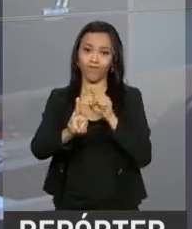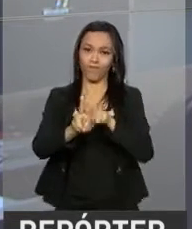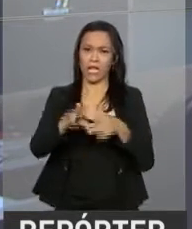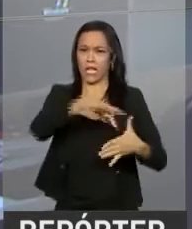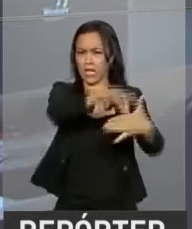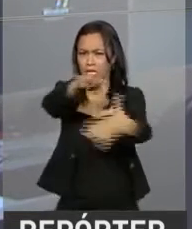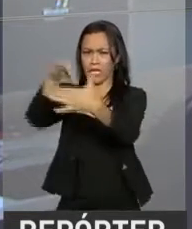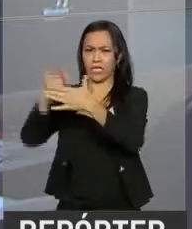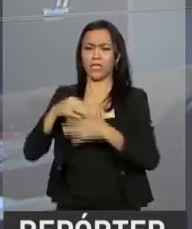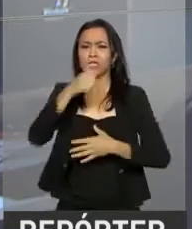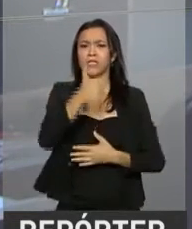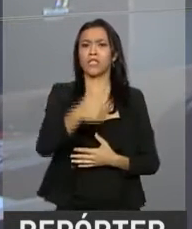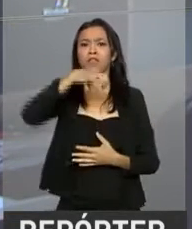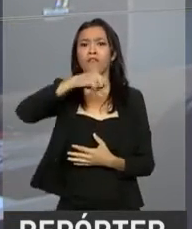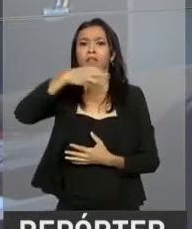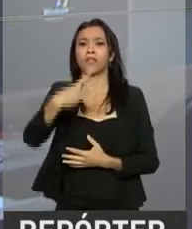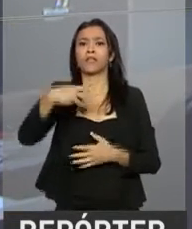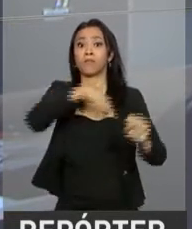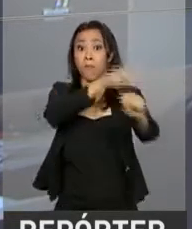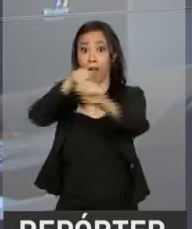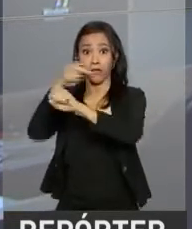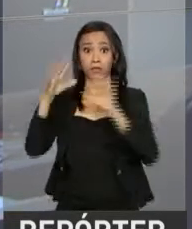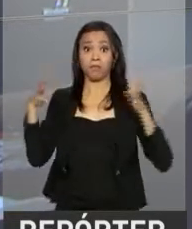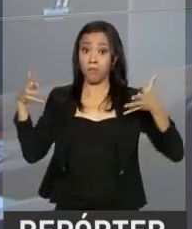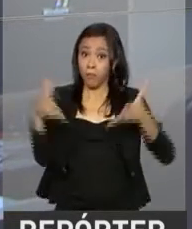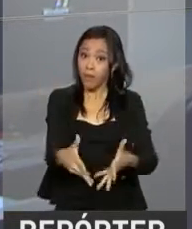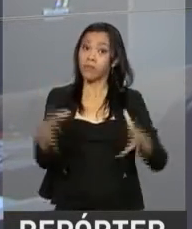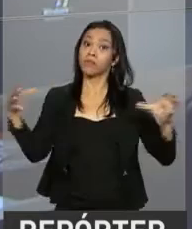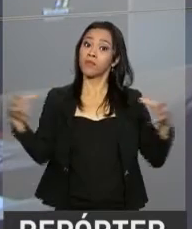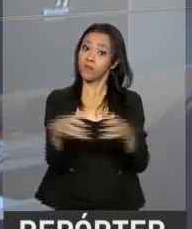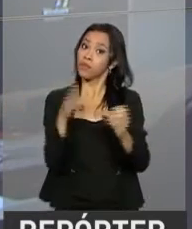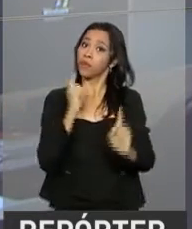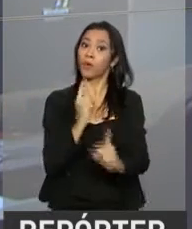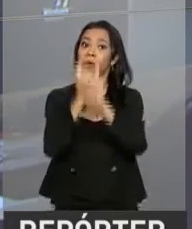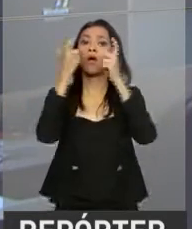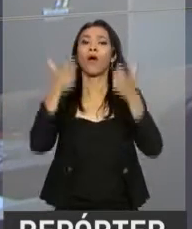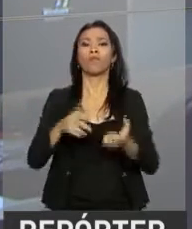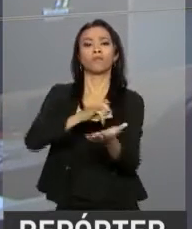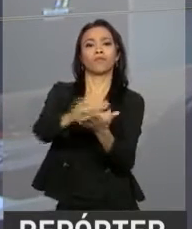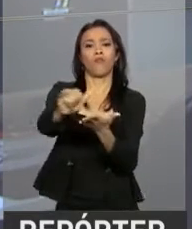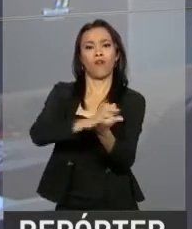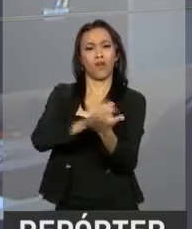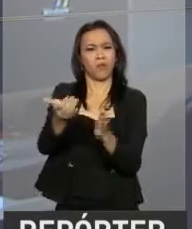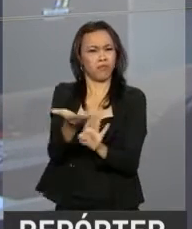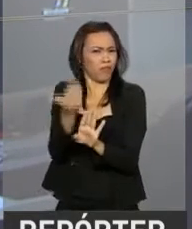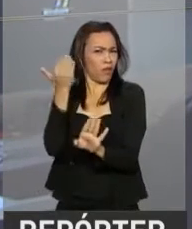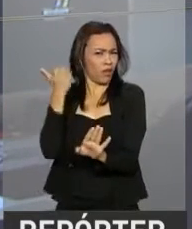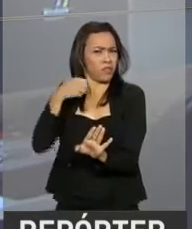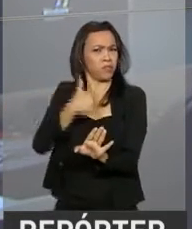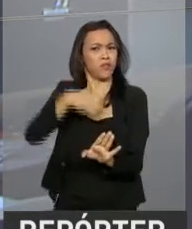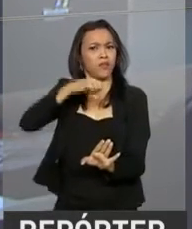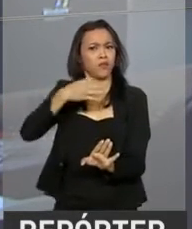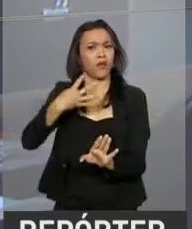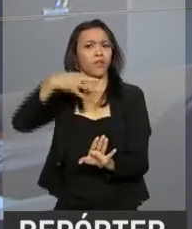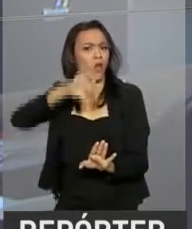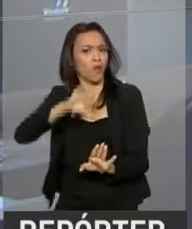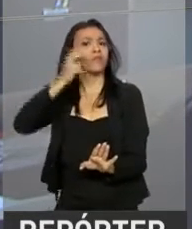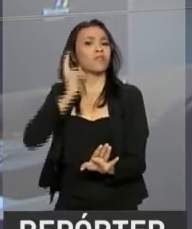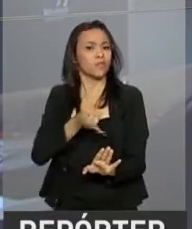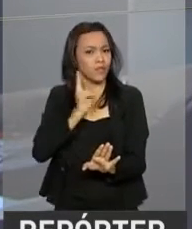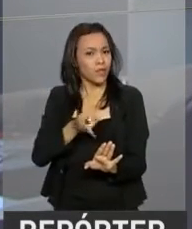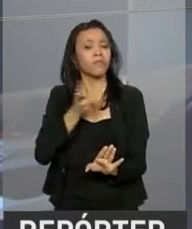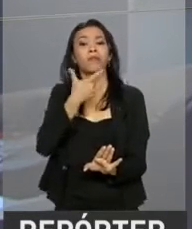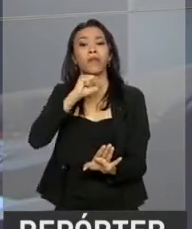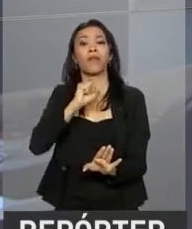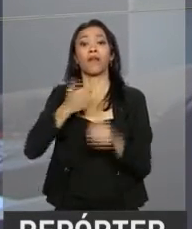de 193 países participam do encontro em Nova York. Desde 1949, o debate geral é